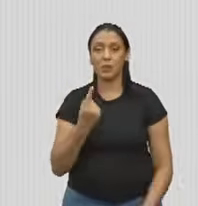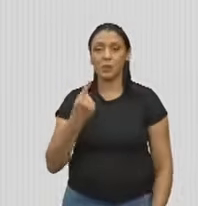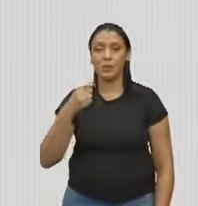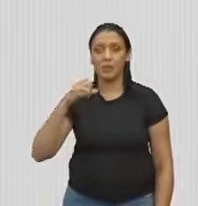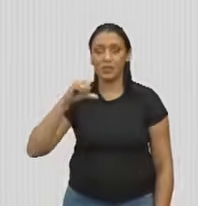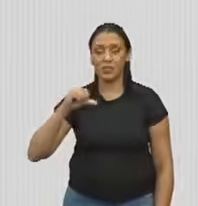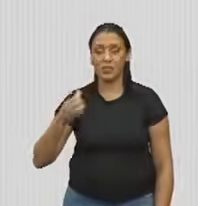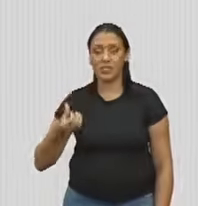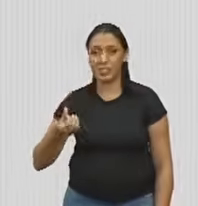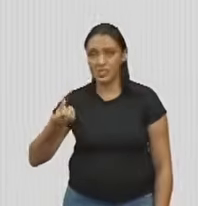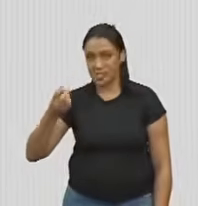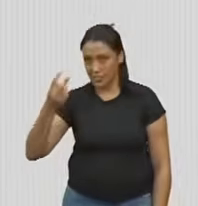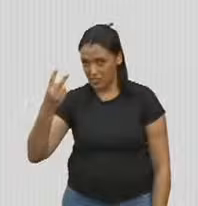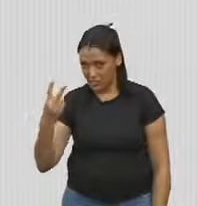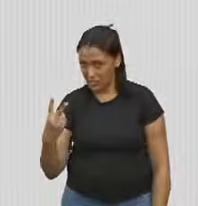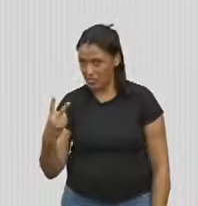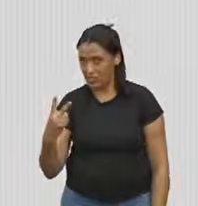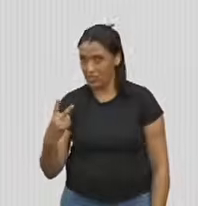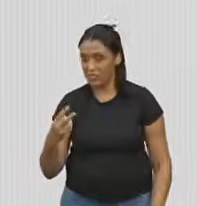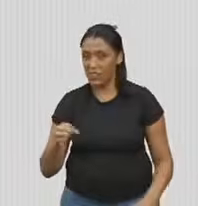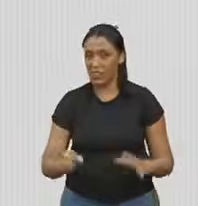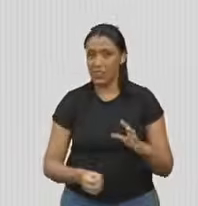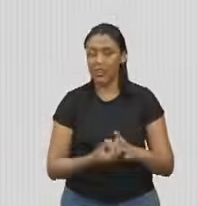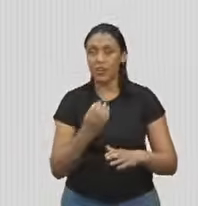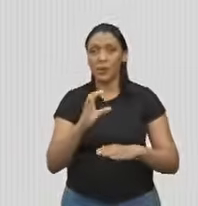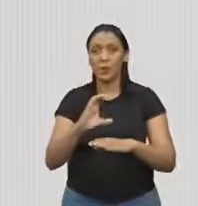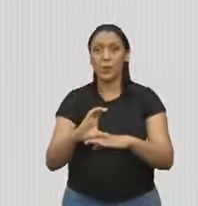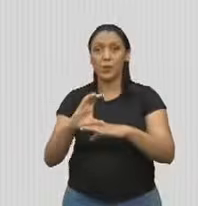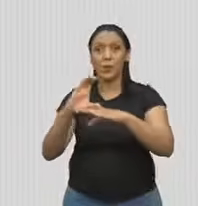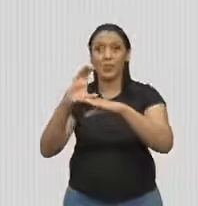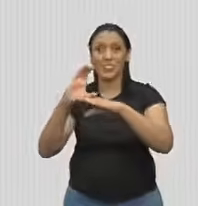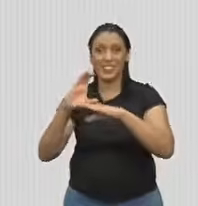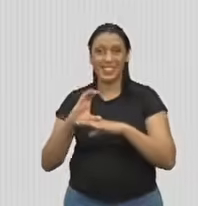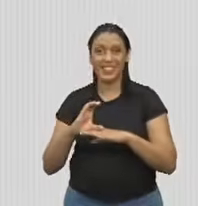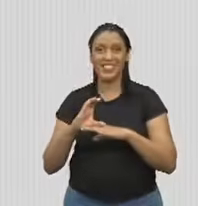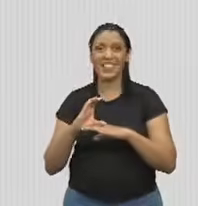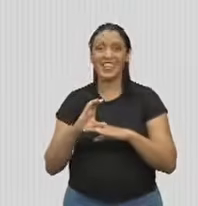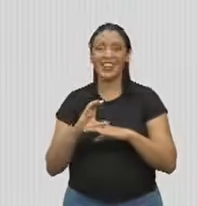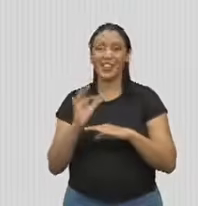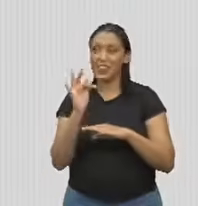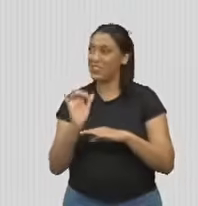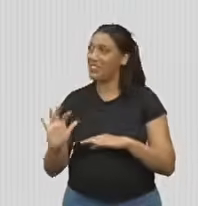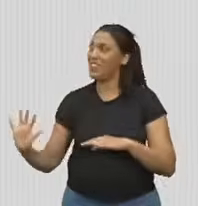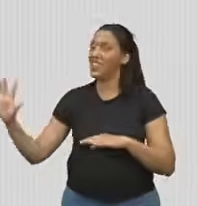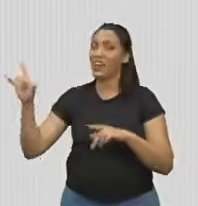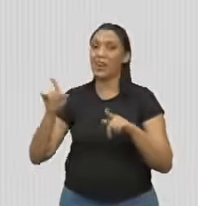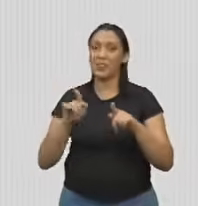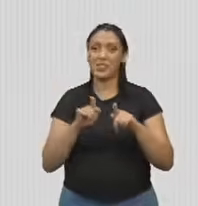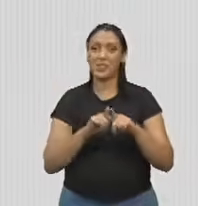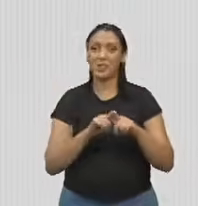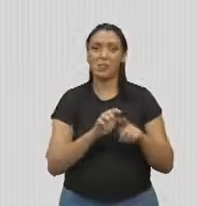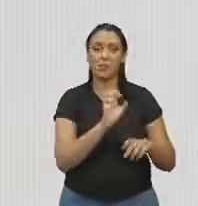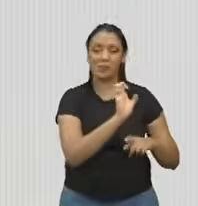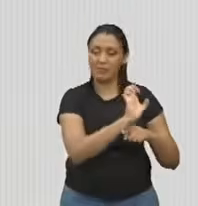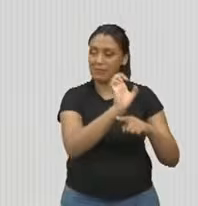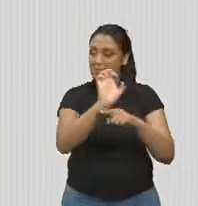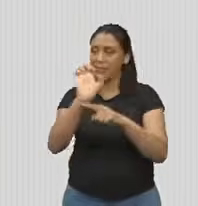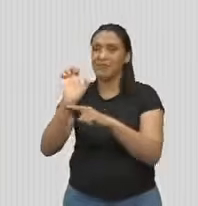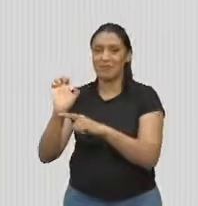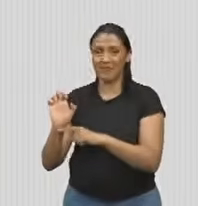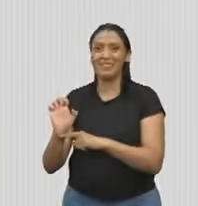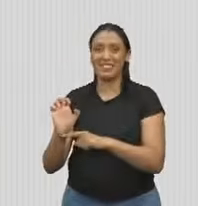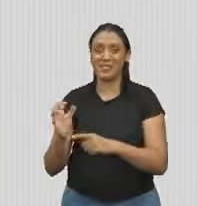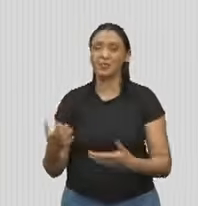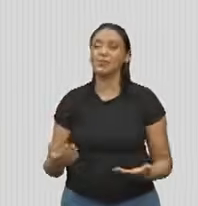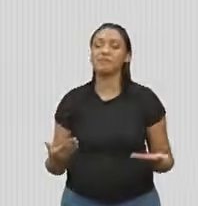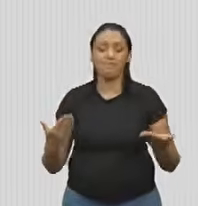regulamentada, sendo então criado o Conselho Federal e os Conselhos Regionais, os conhecidos CRECIs. Para mim,